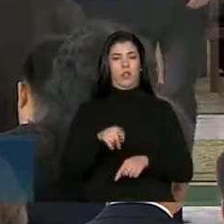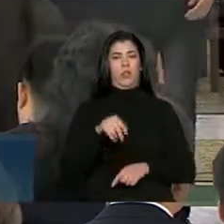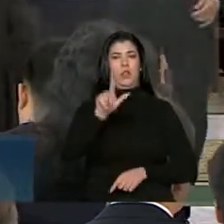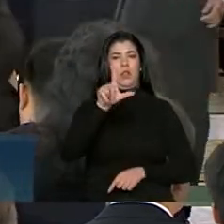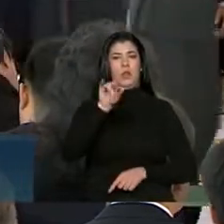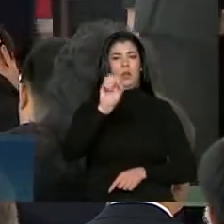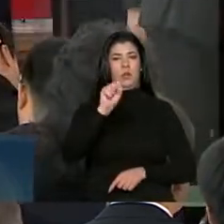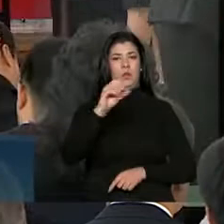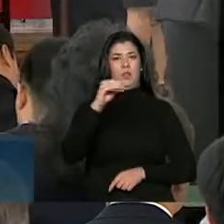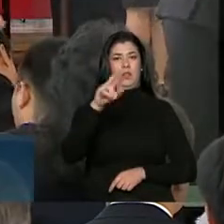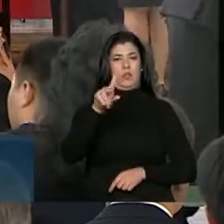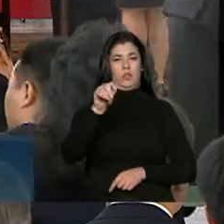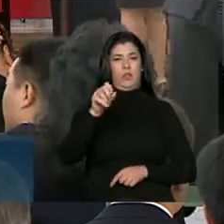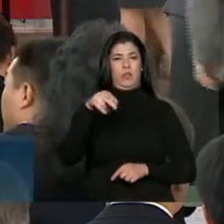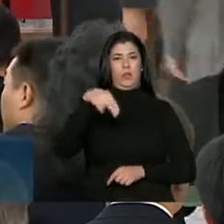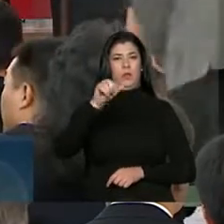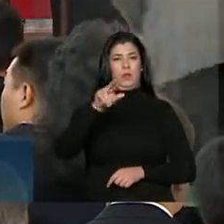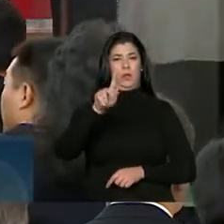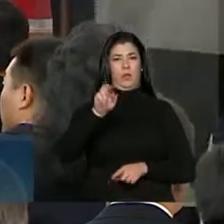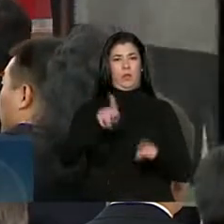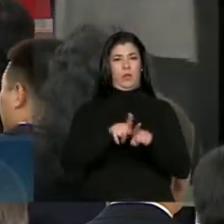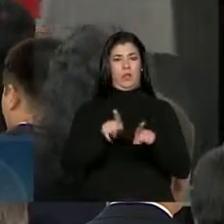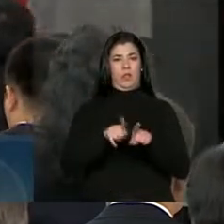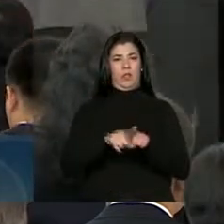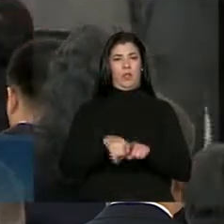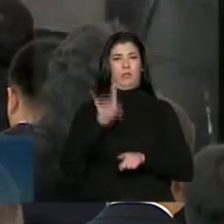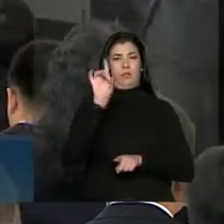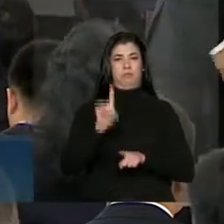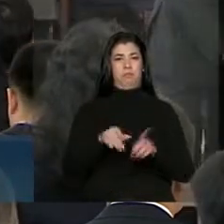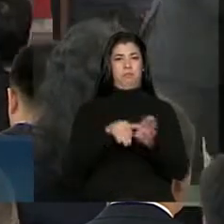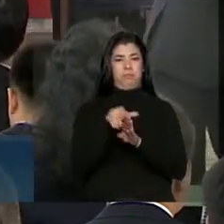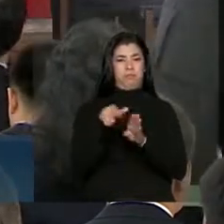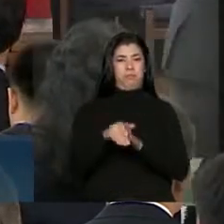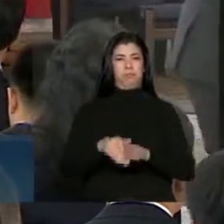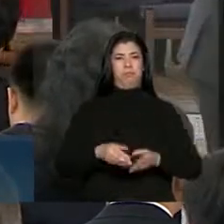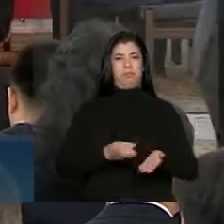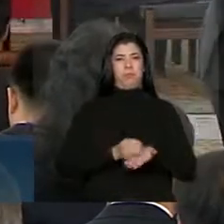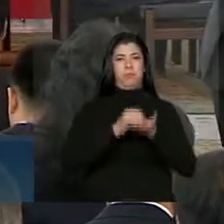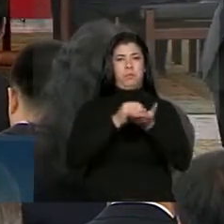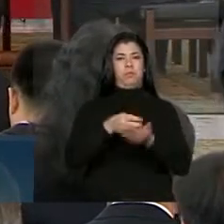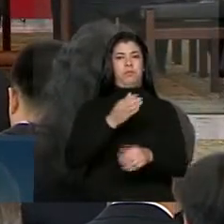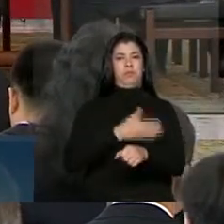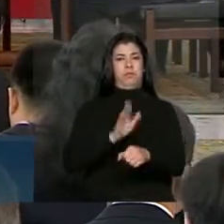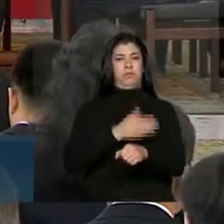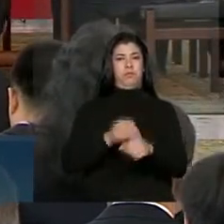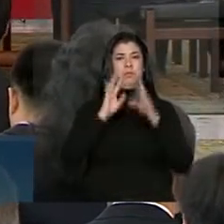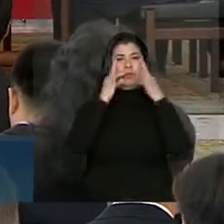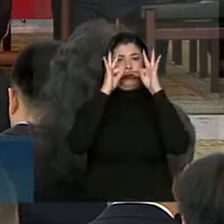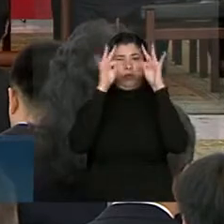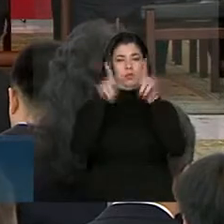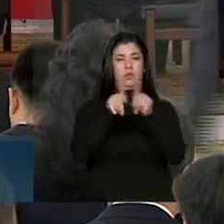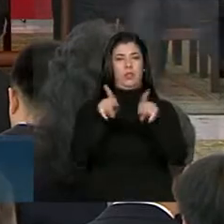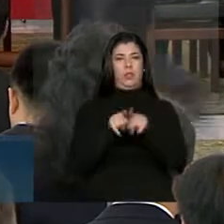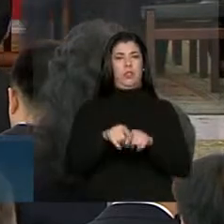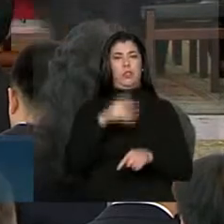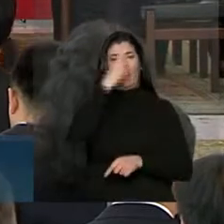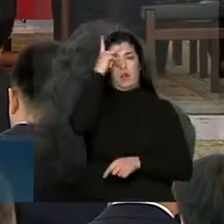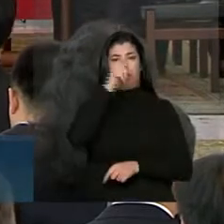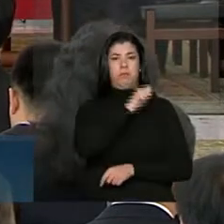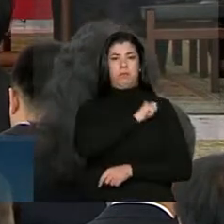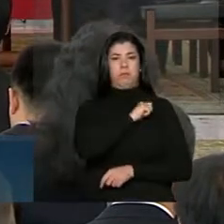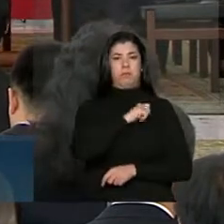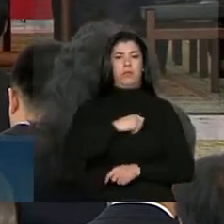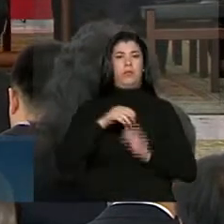Nobre. Memorando de entendimento sobre oferta de treinamento em tecnologia da informação a bolsistas do programa Ciências